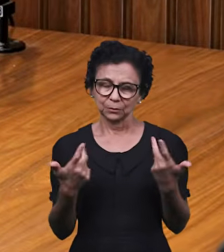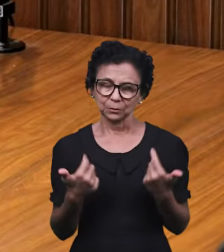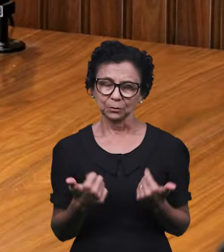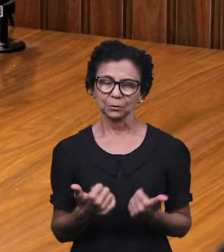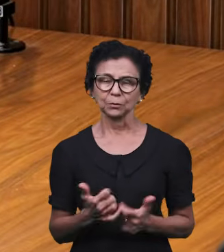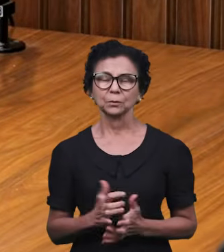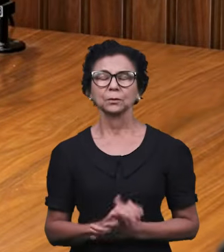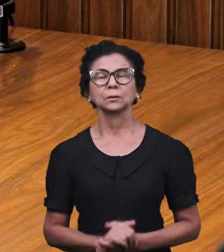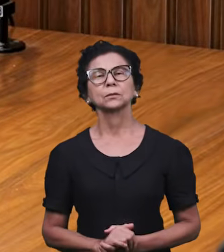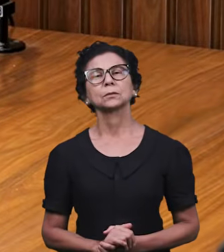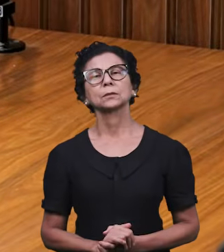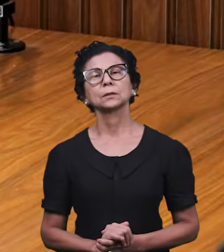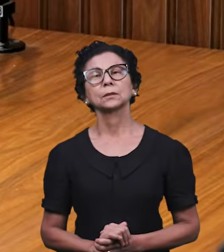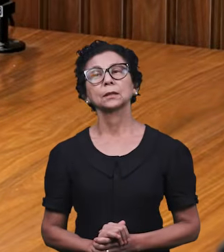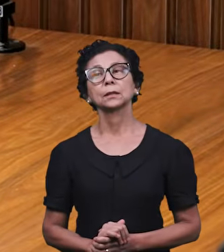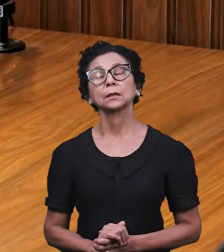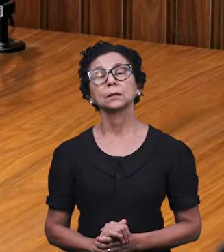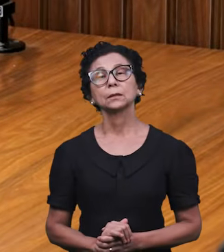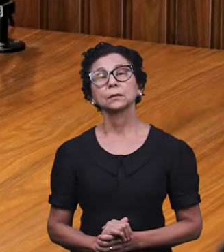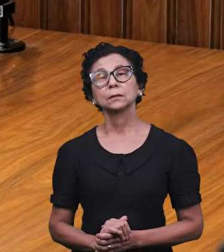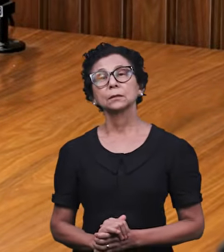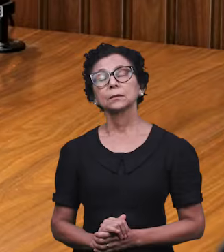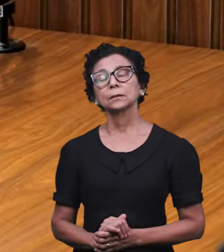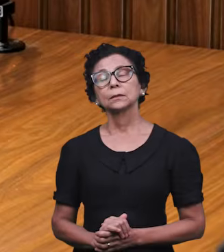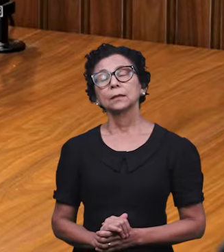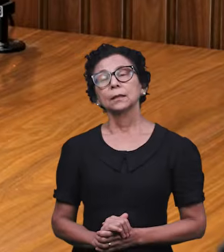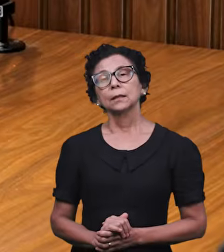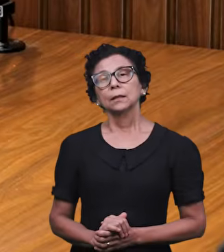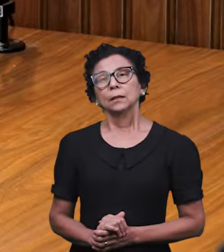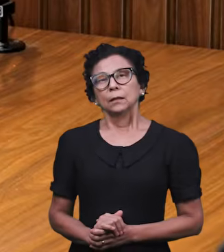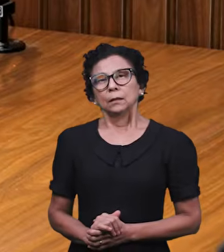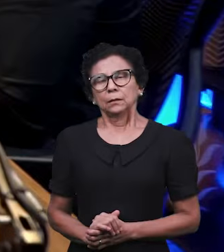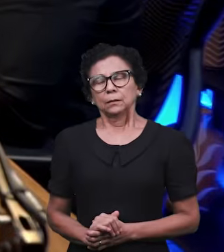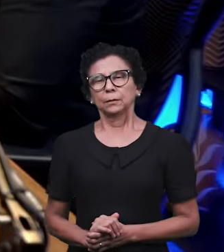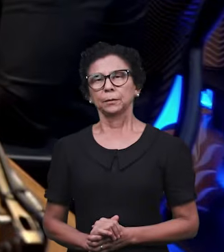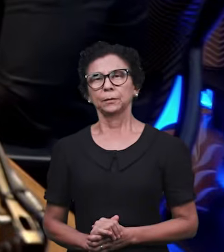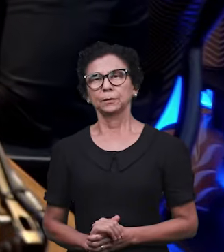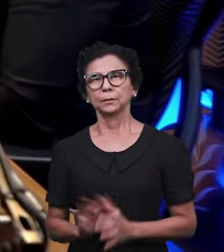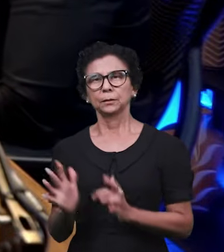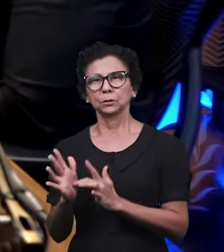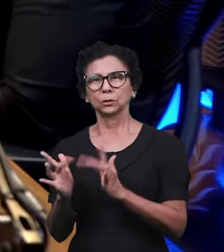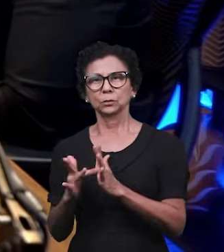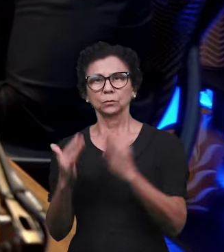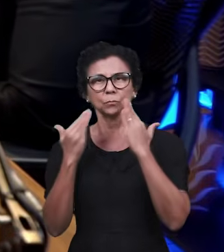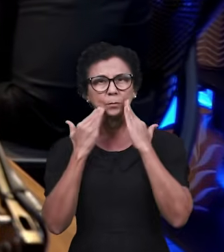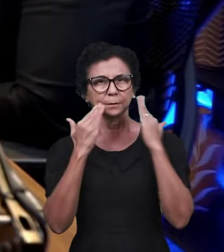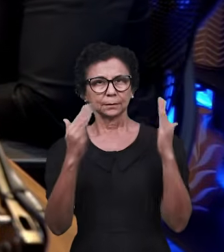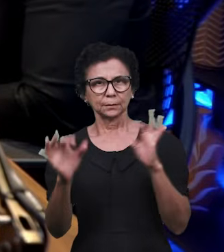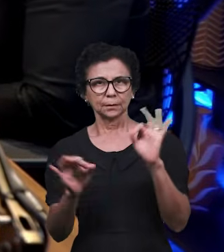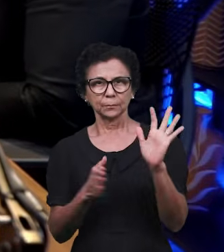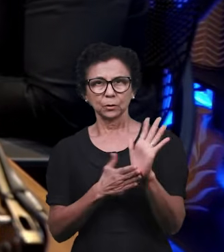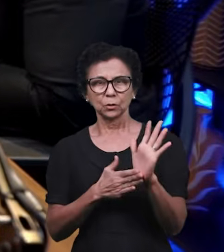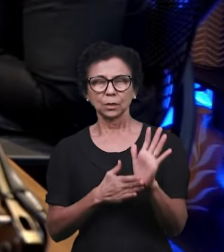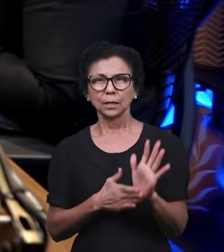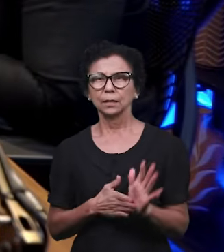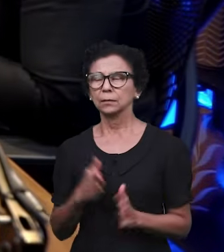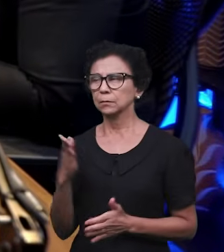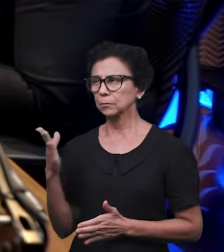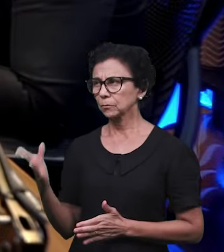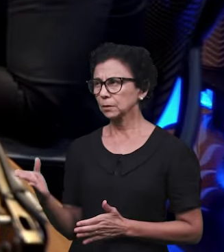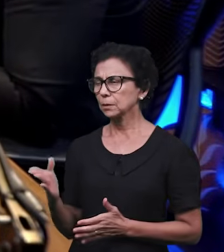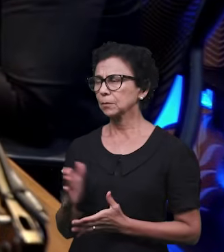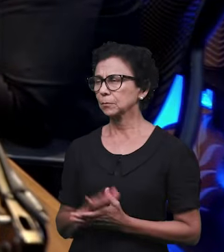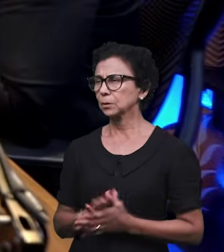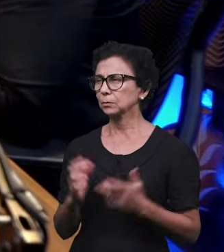né, através de Jesus. E eu queria convidar o pastor Vitor a falar um pouquinho sobre a execução desse